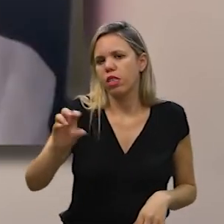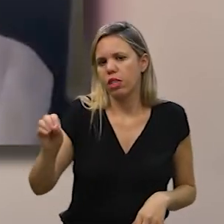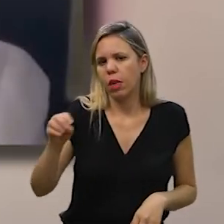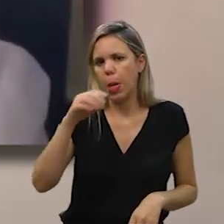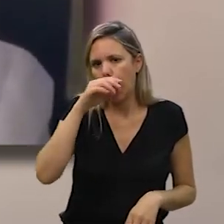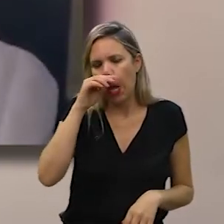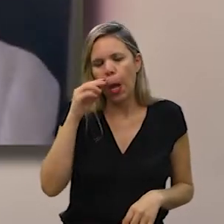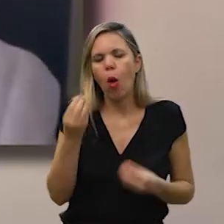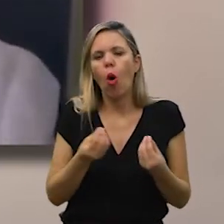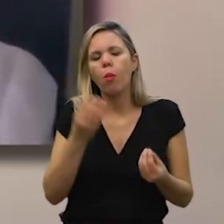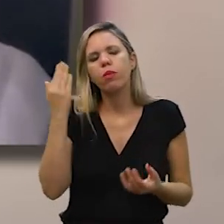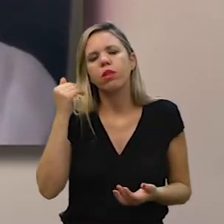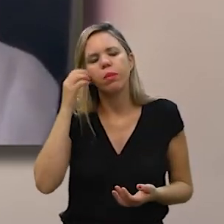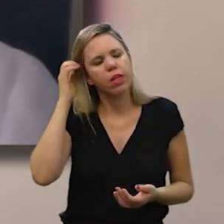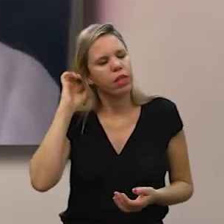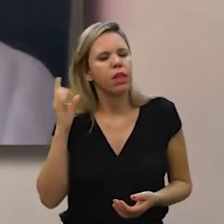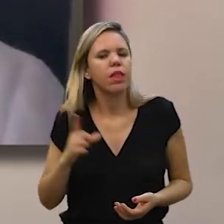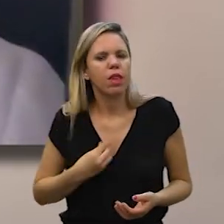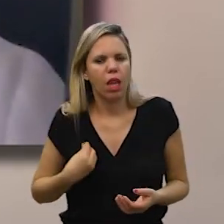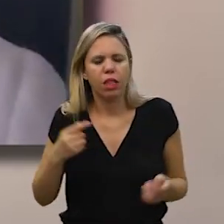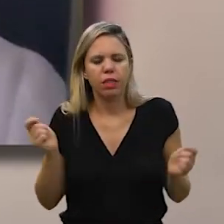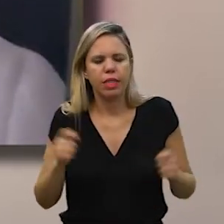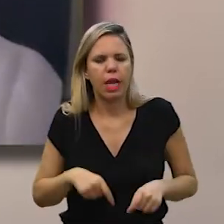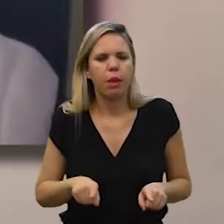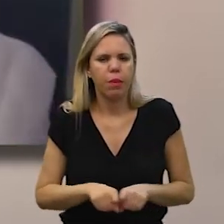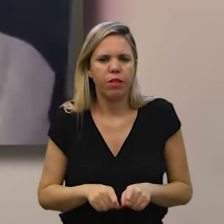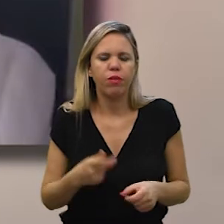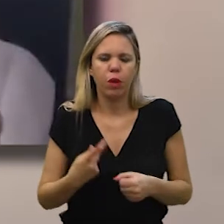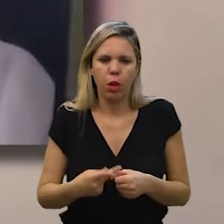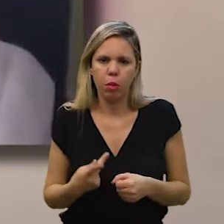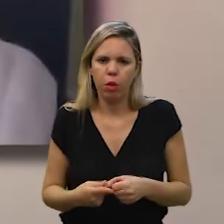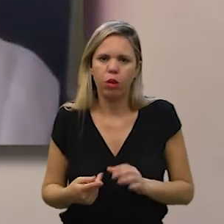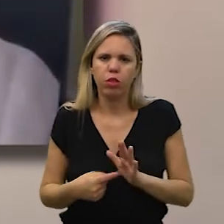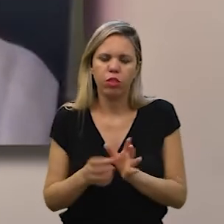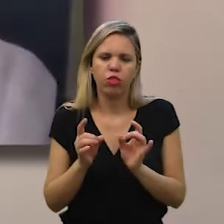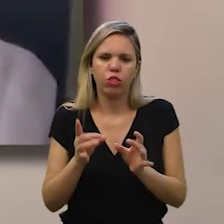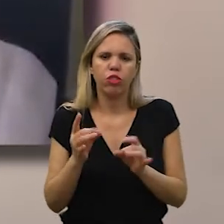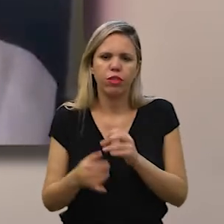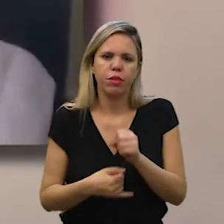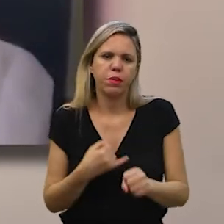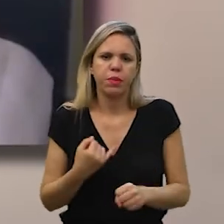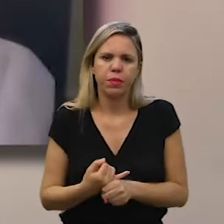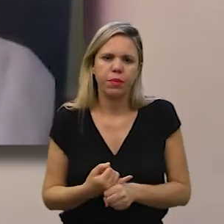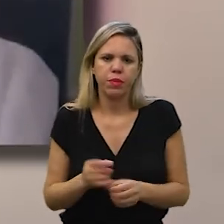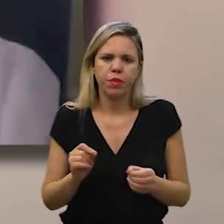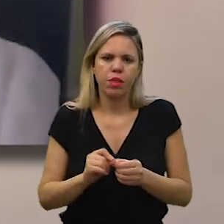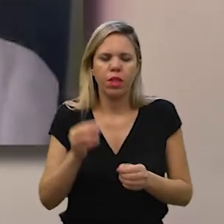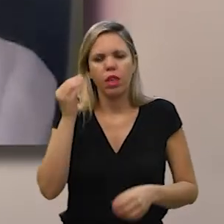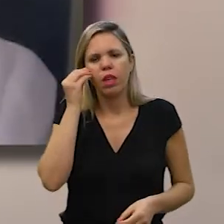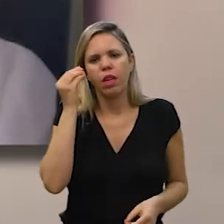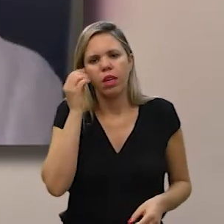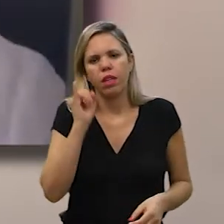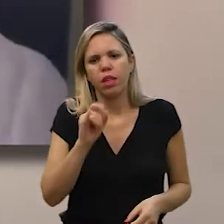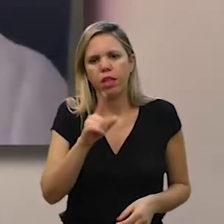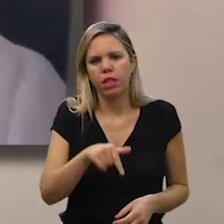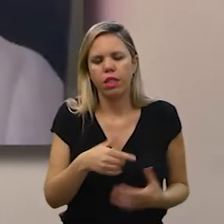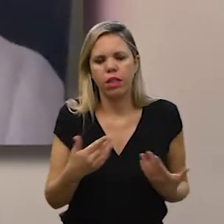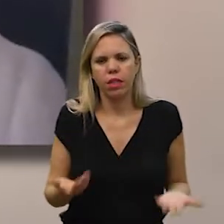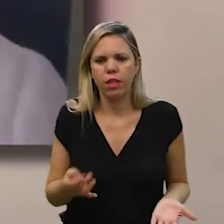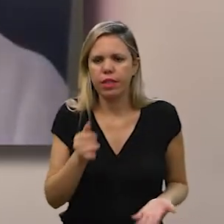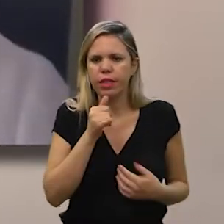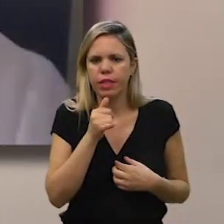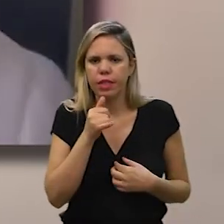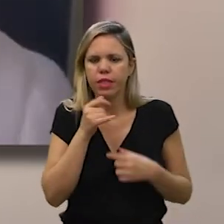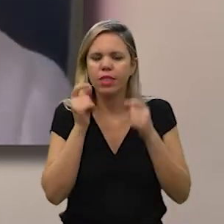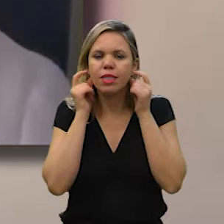Existe como saber? Existe como saber. Existem produtos que vendem na internet para fazer o teste se aquele,